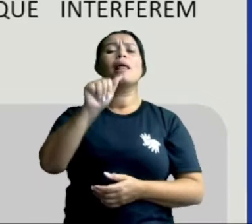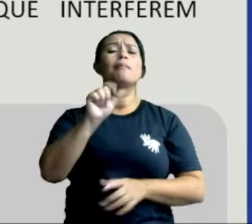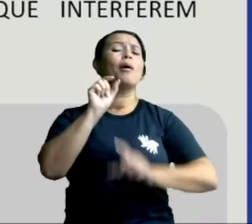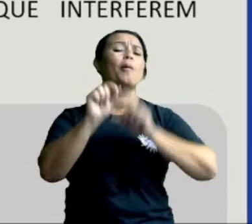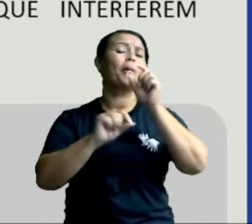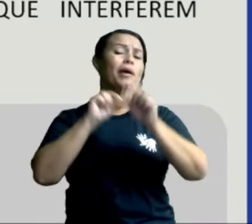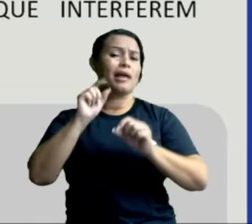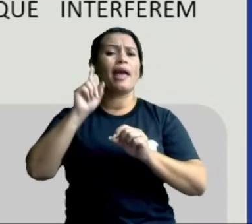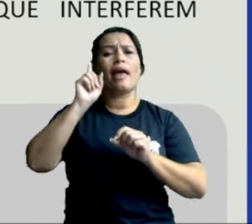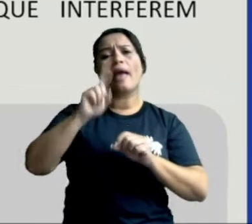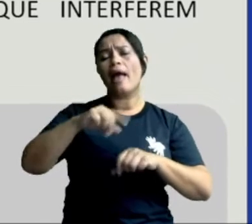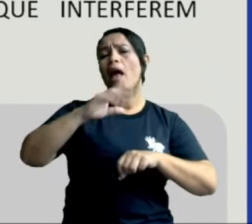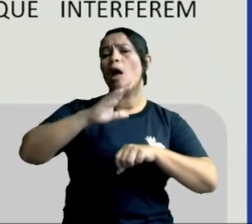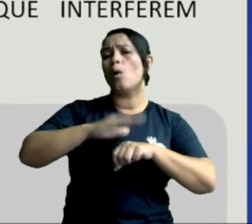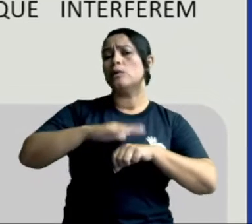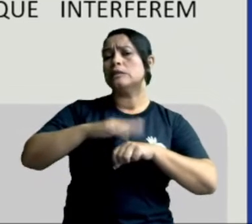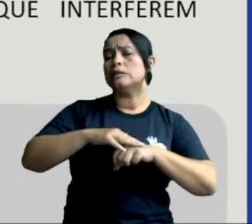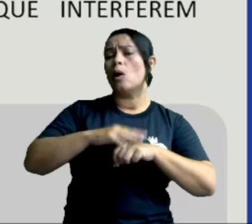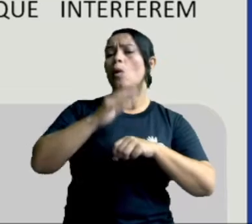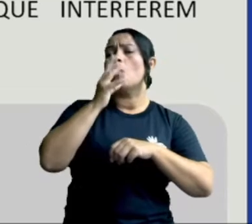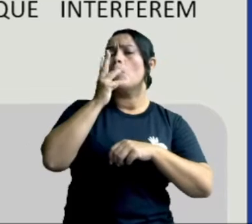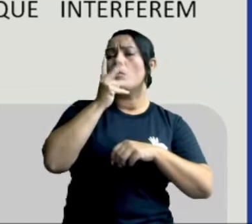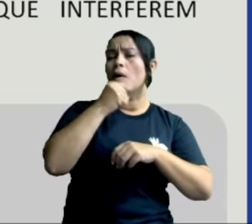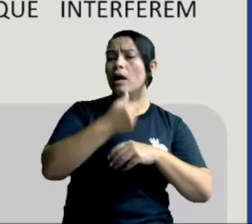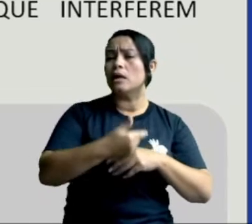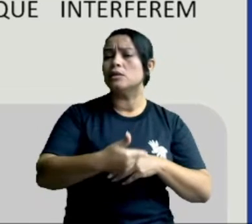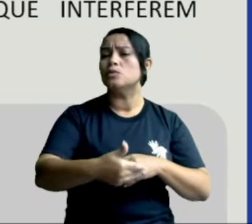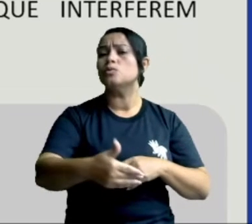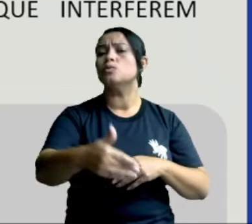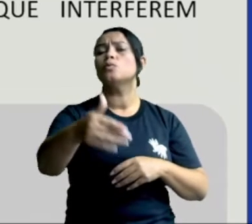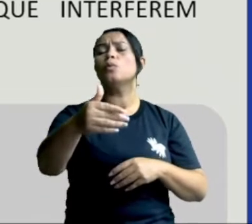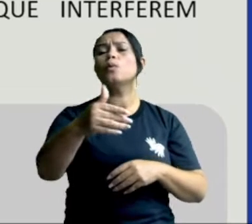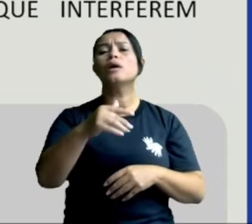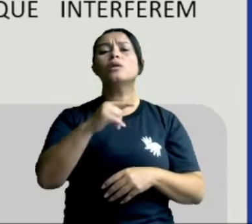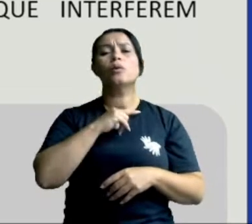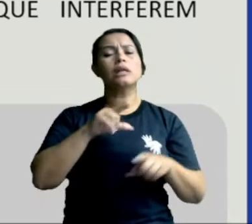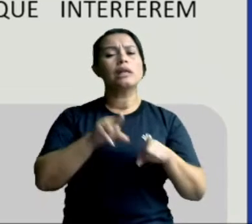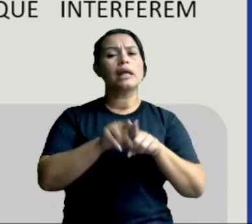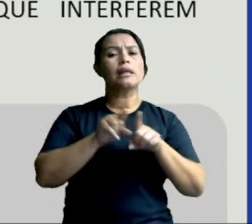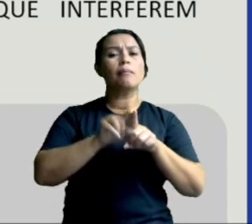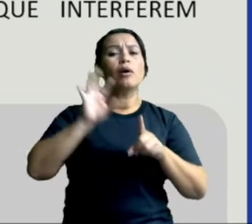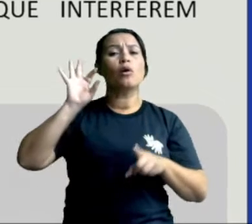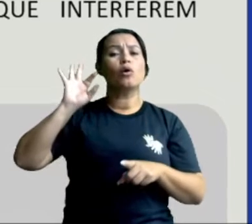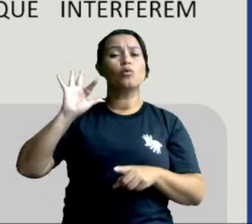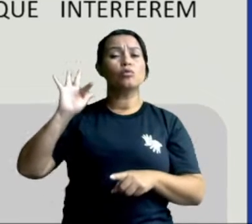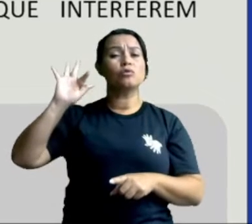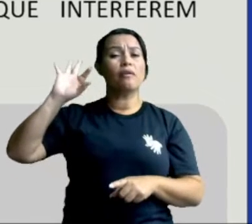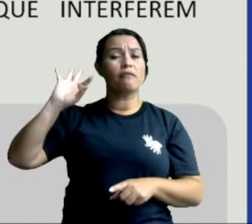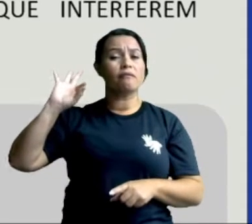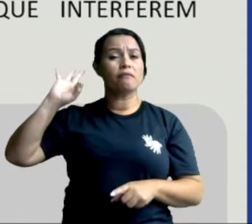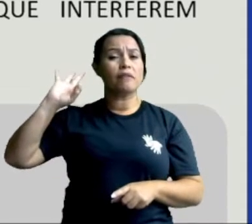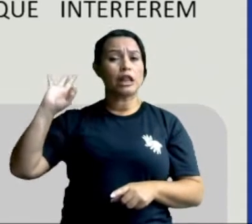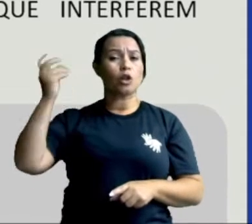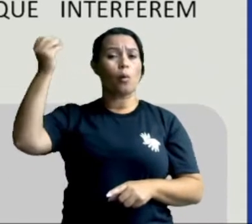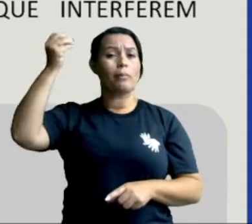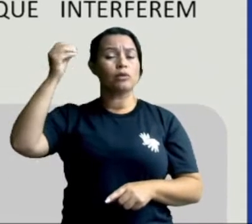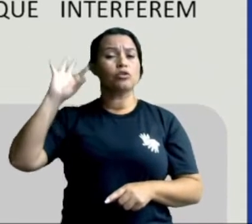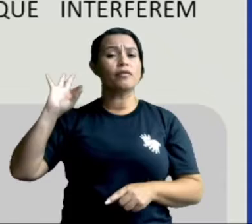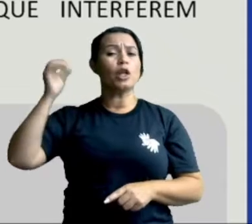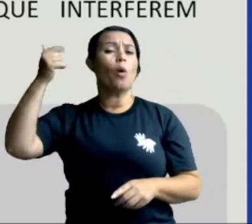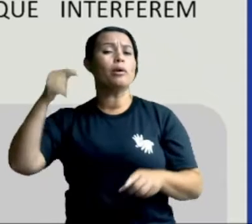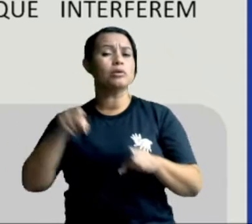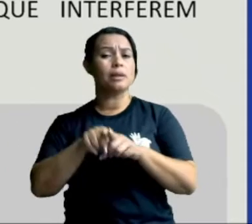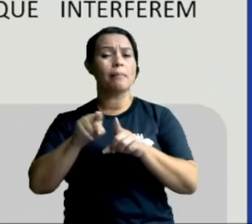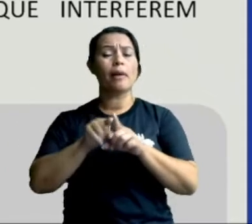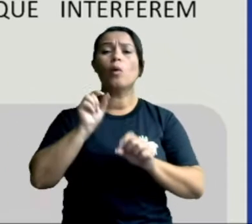o clima é a condição mais duradoura e que se encontra e ocorrem os fenômenos atmosféricos clima diferente do